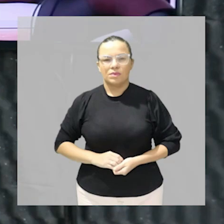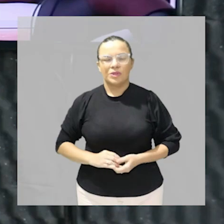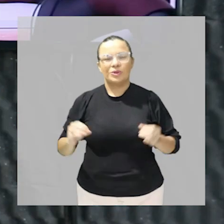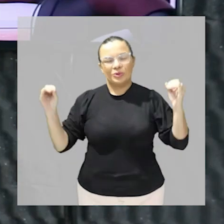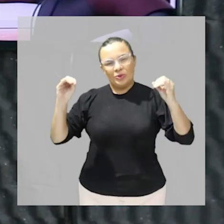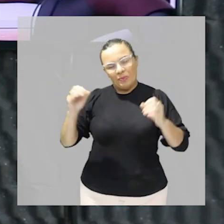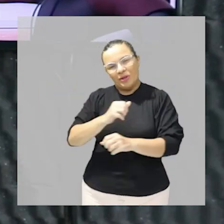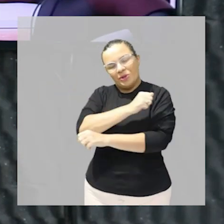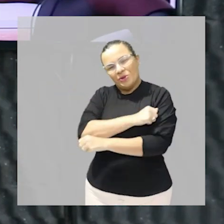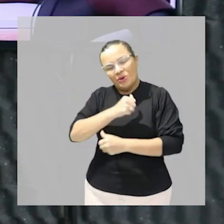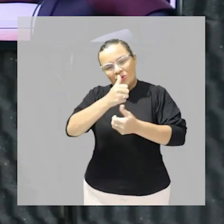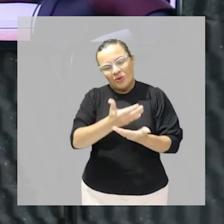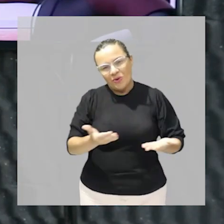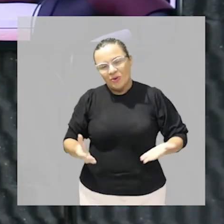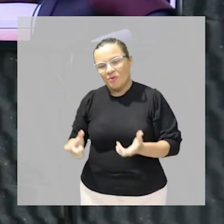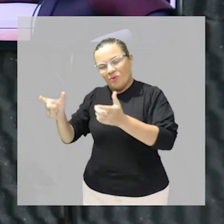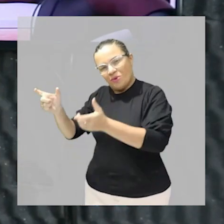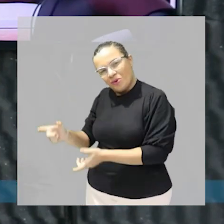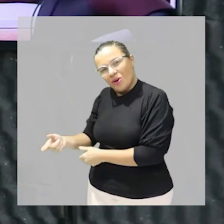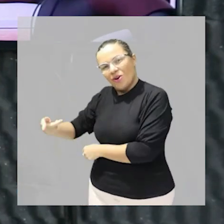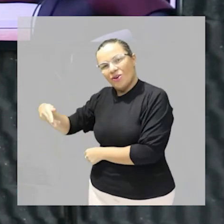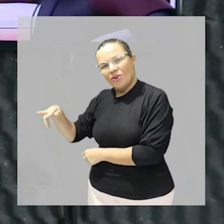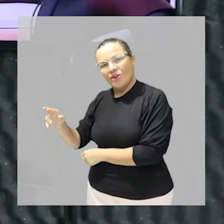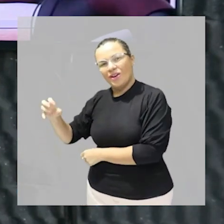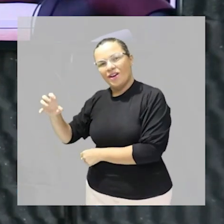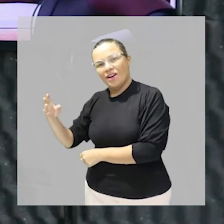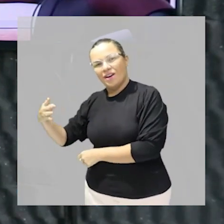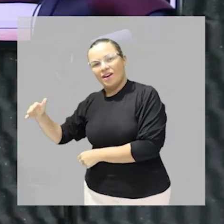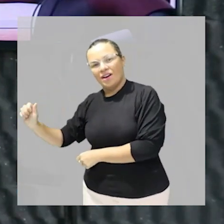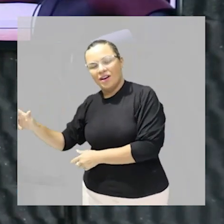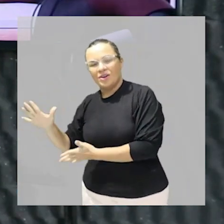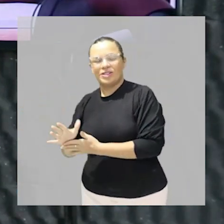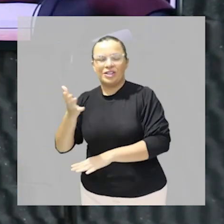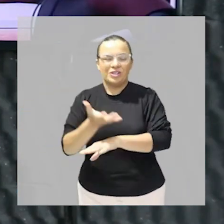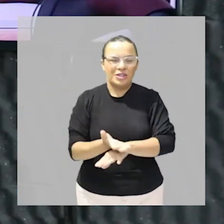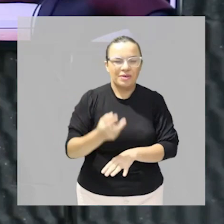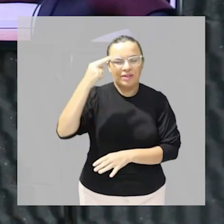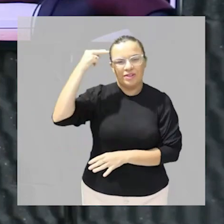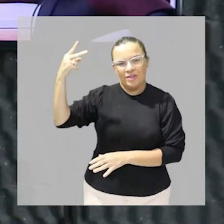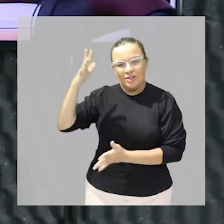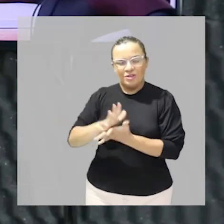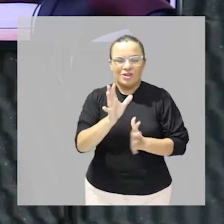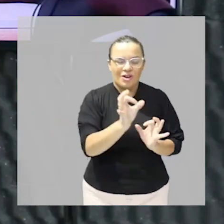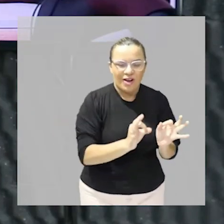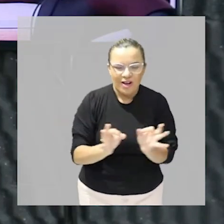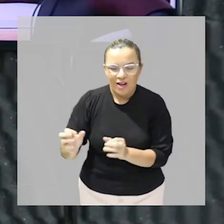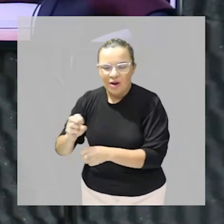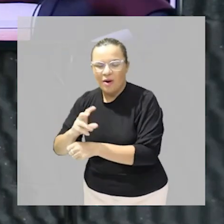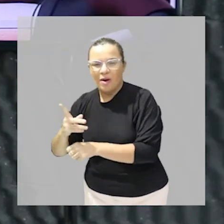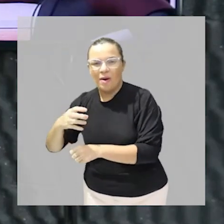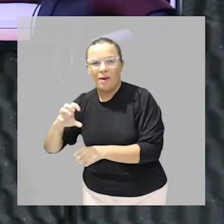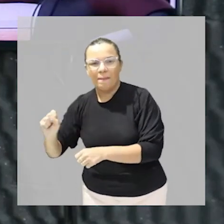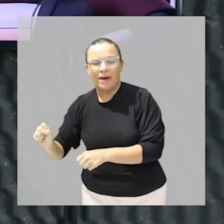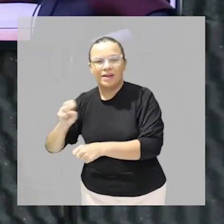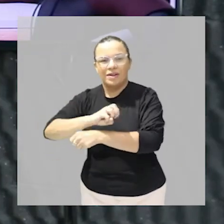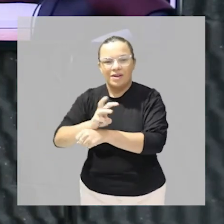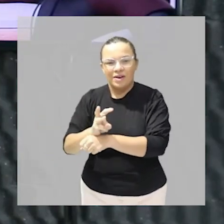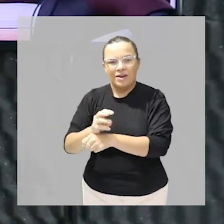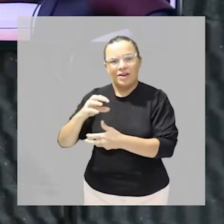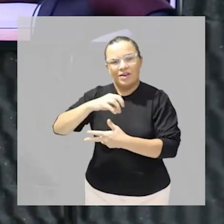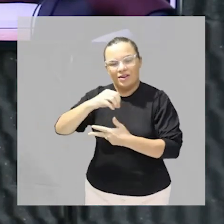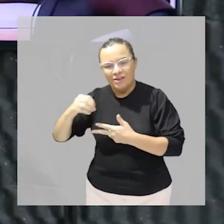E aí, pessoal, tudo bem? Professor Paulo Gereba de História, no preparatório Paz Uema Enem da